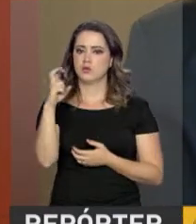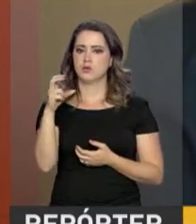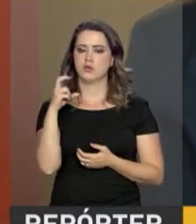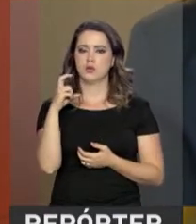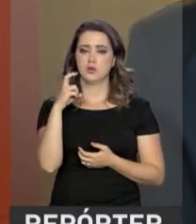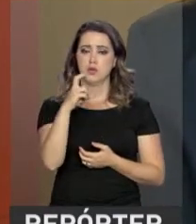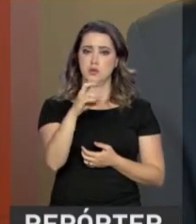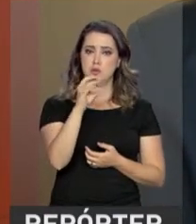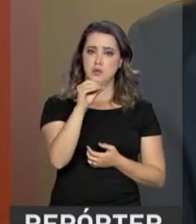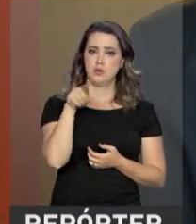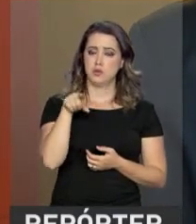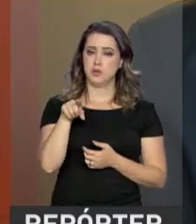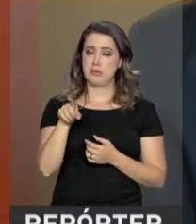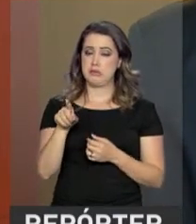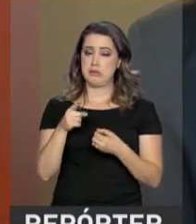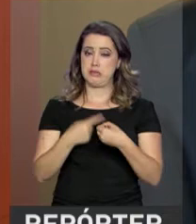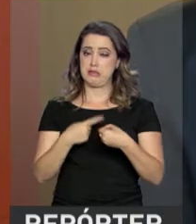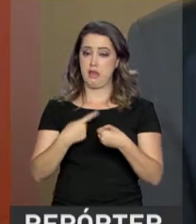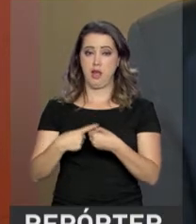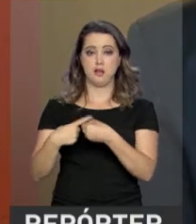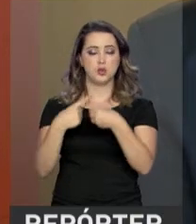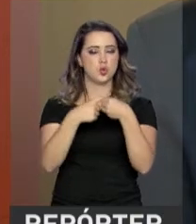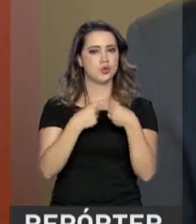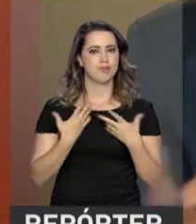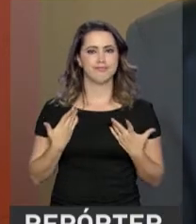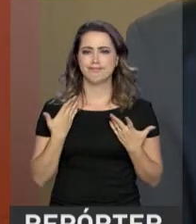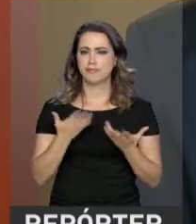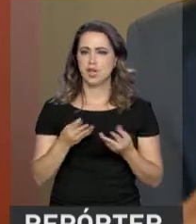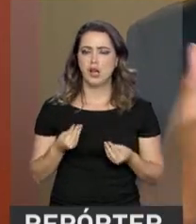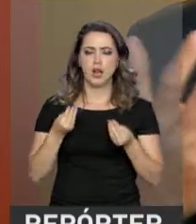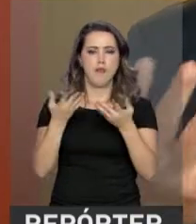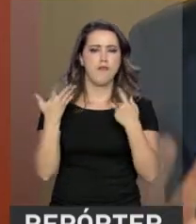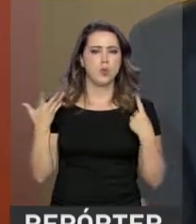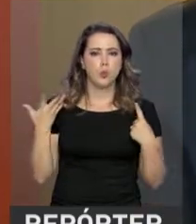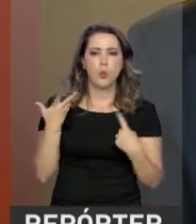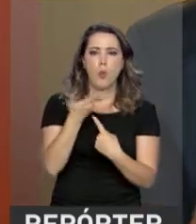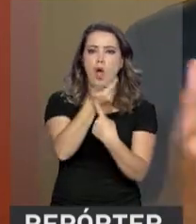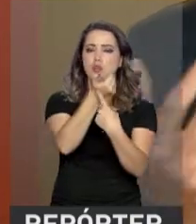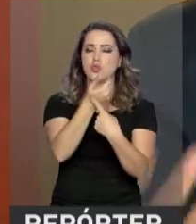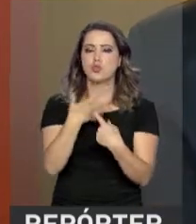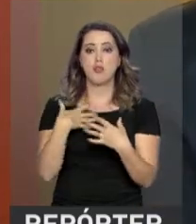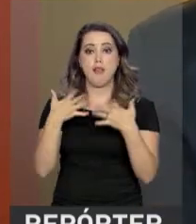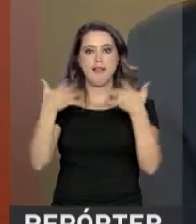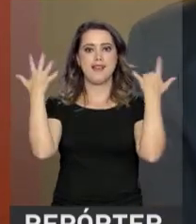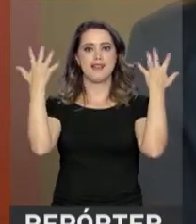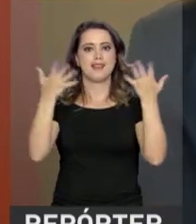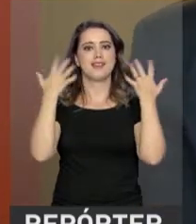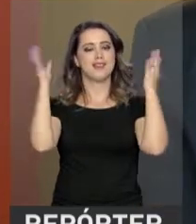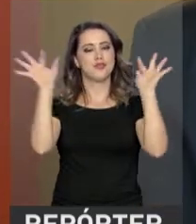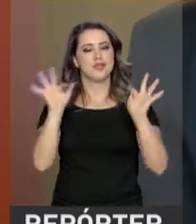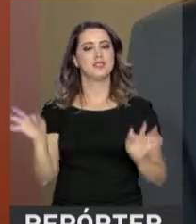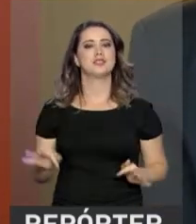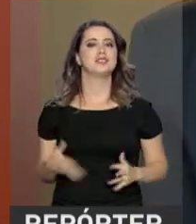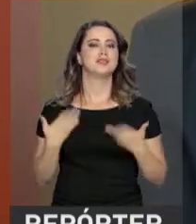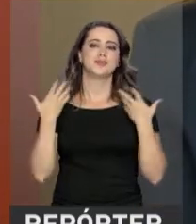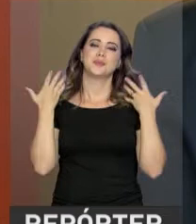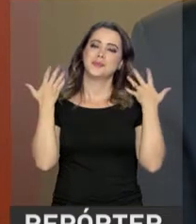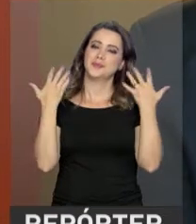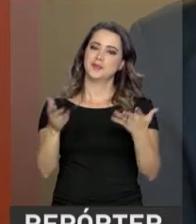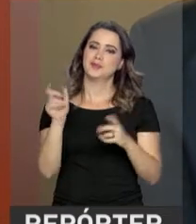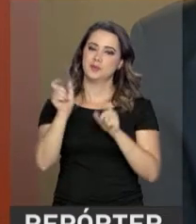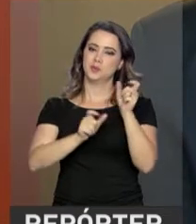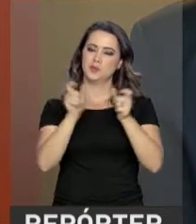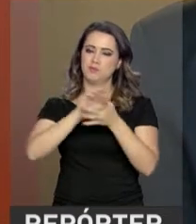e quinhentos municípios levando o art levando alegria levando felicidade para